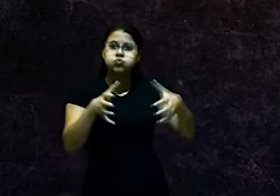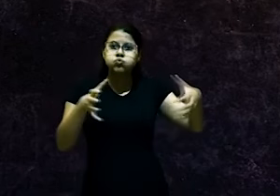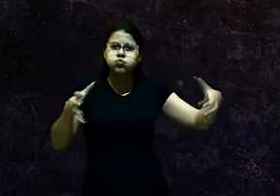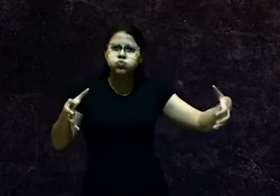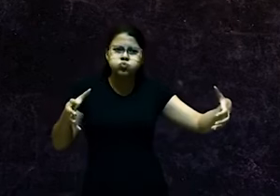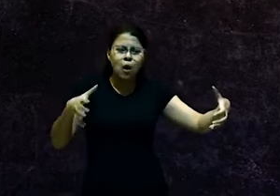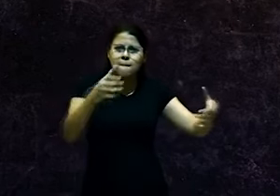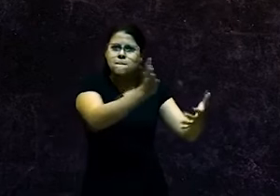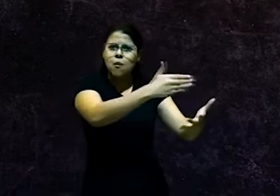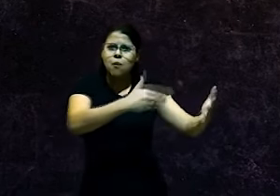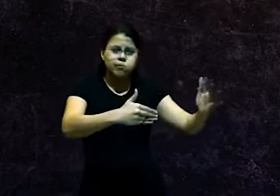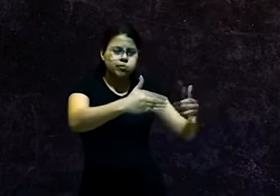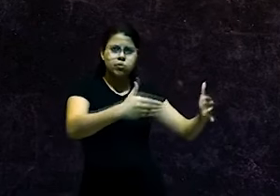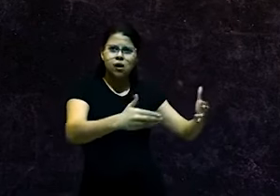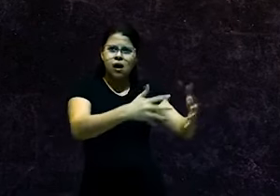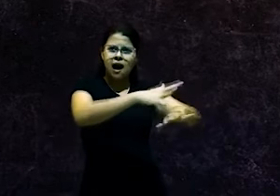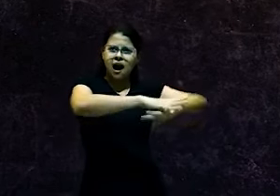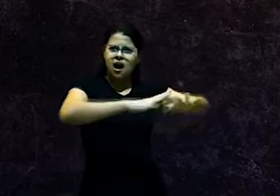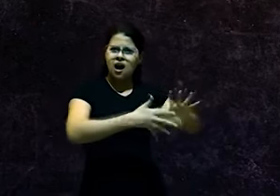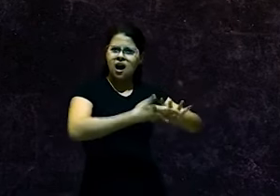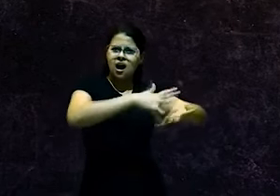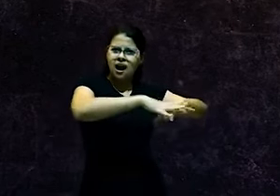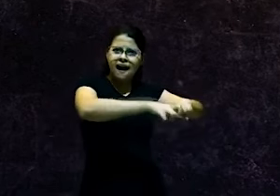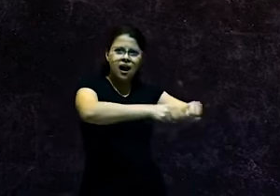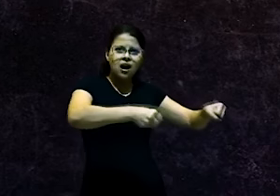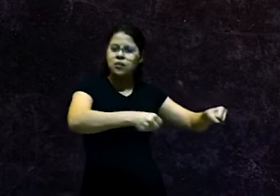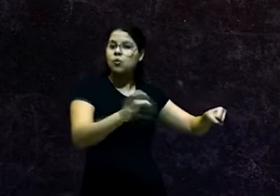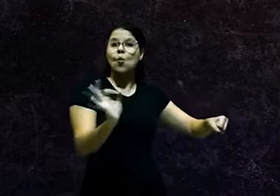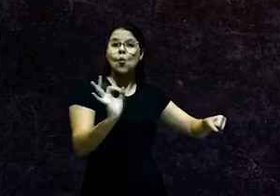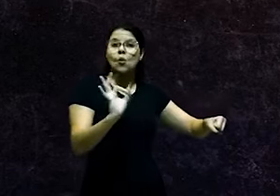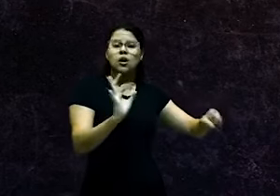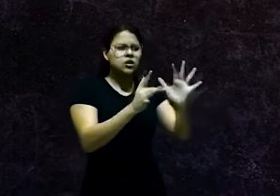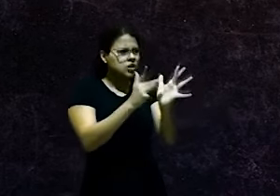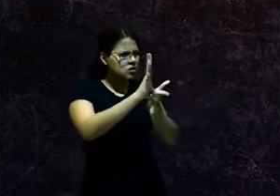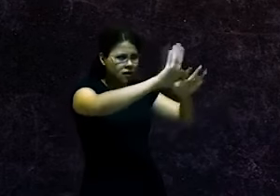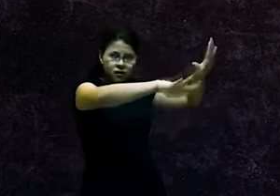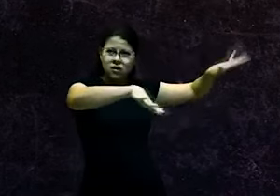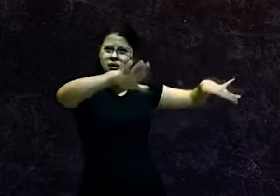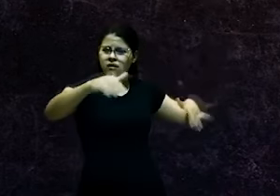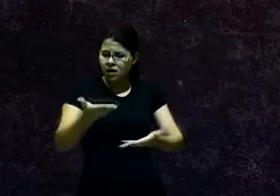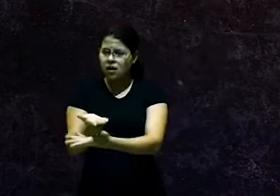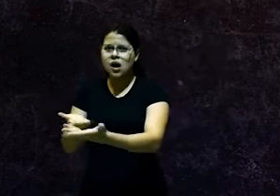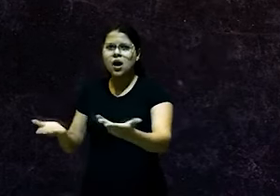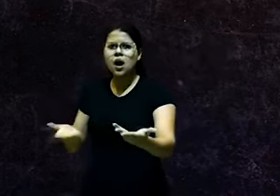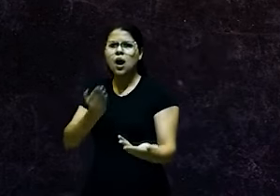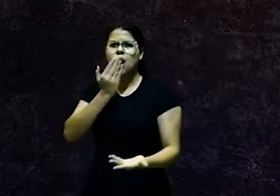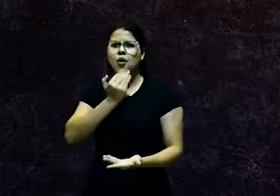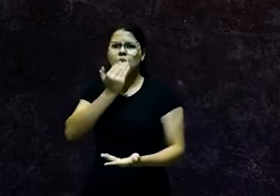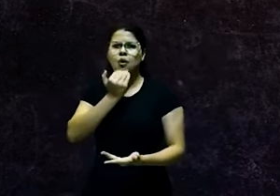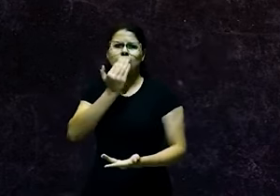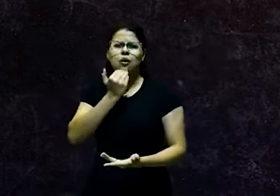tantos peixes a rede não se rompeu Jesus disse a eles Venham comer nenhum doss discípulos ousava